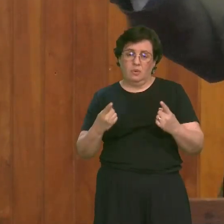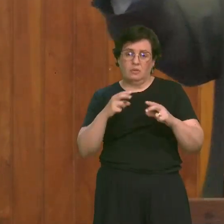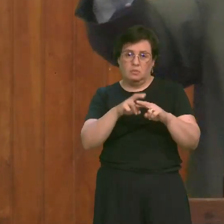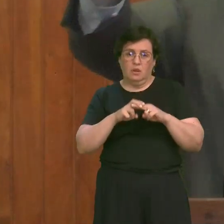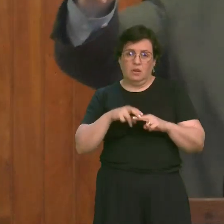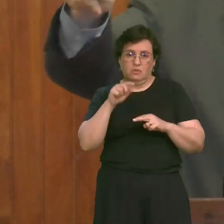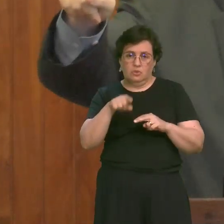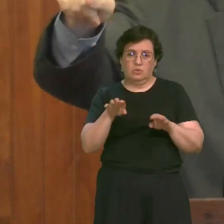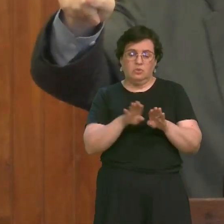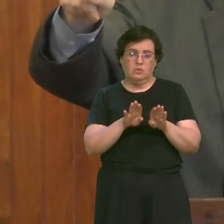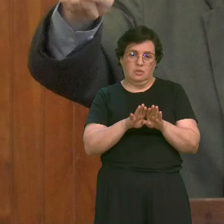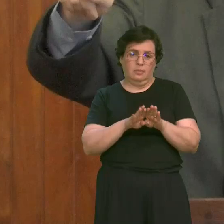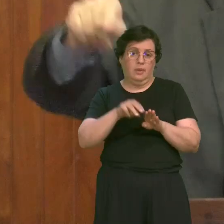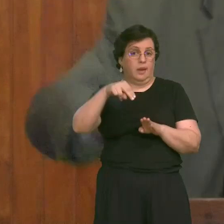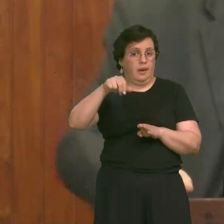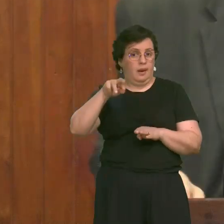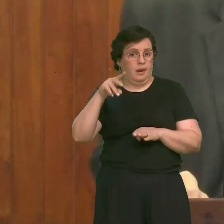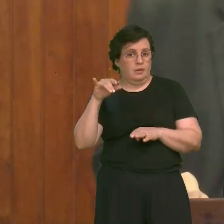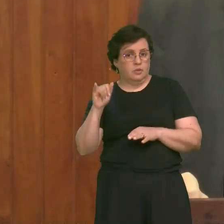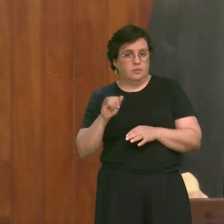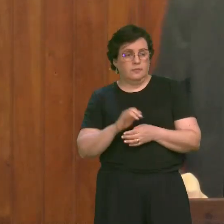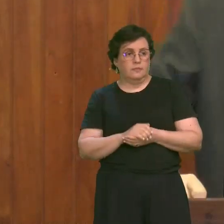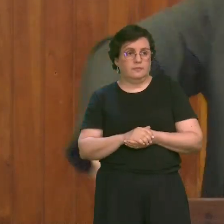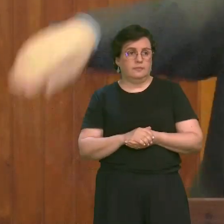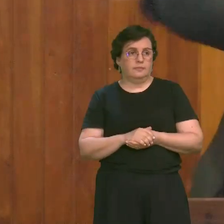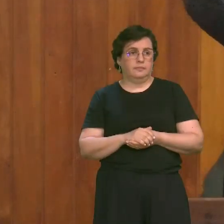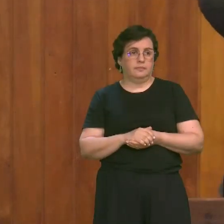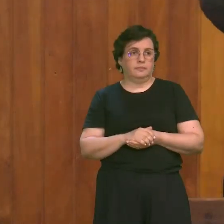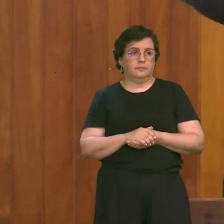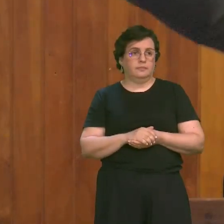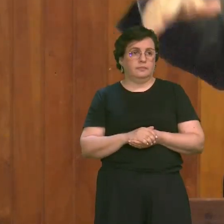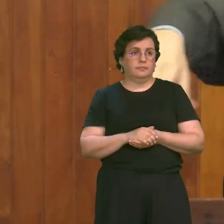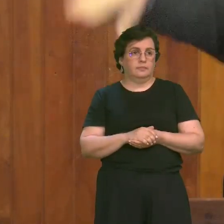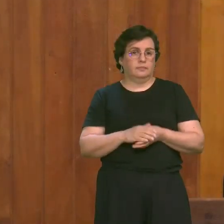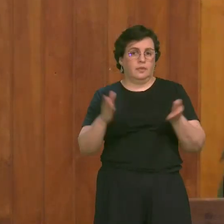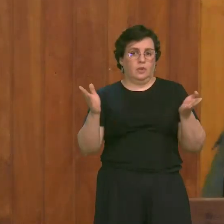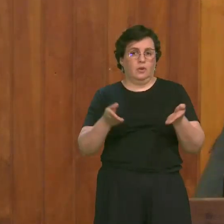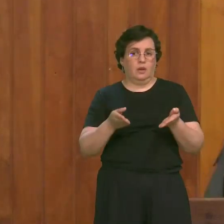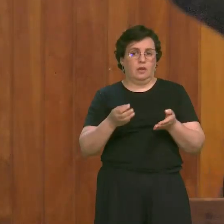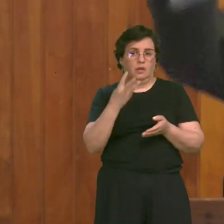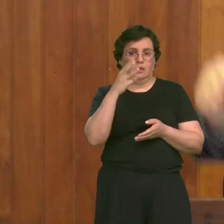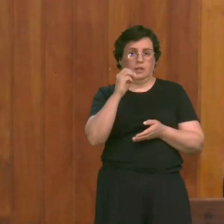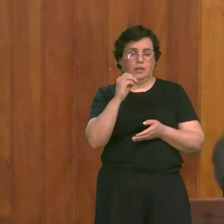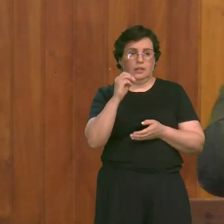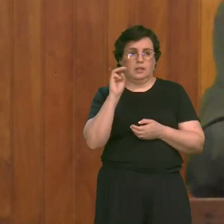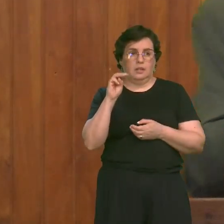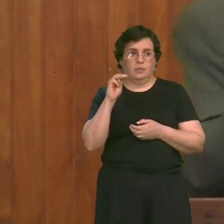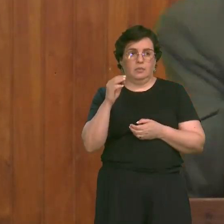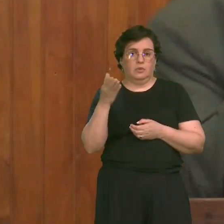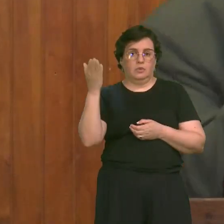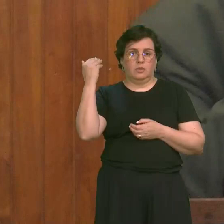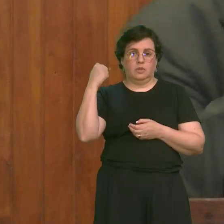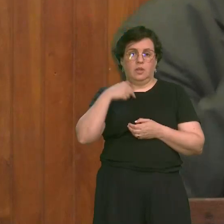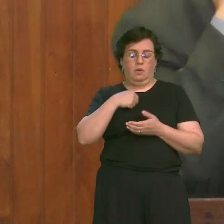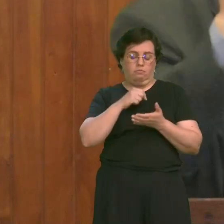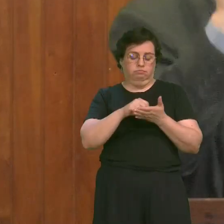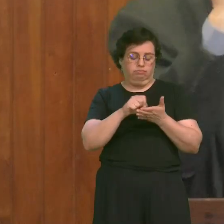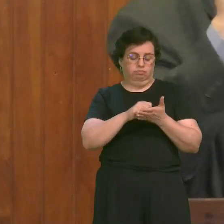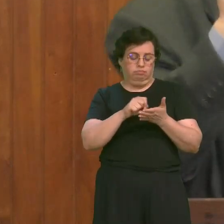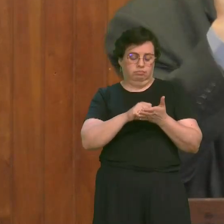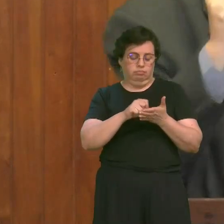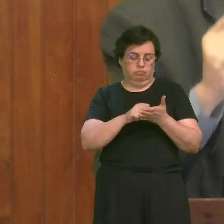disso até Vereador Luiz Eduardo agora meia hora atrás eu estava no meu gabinete redigindo